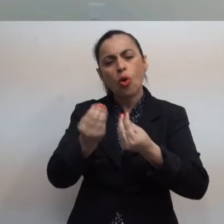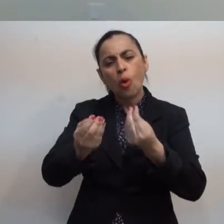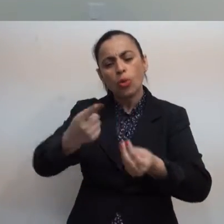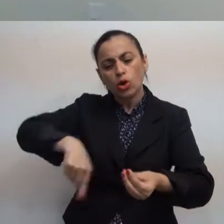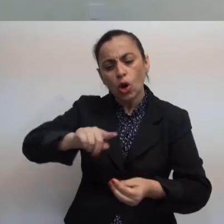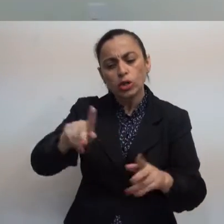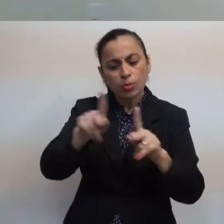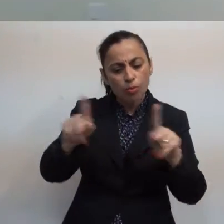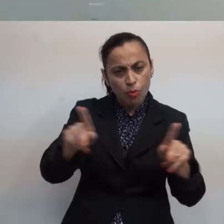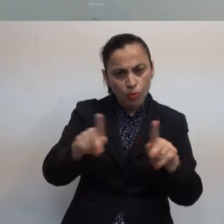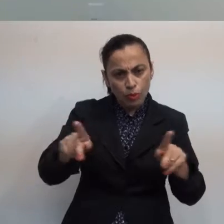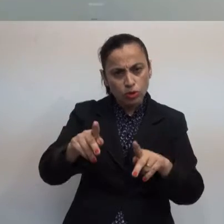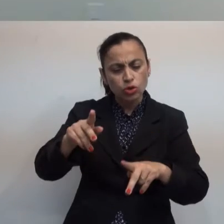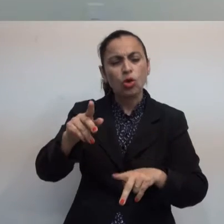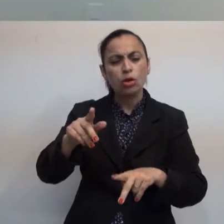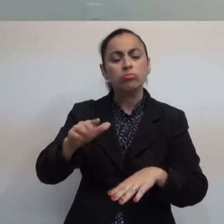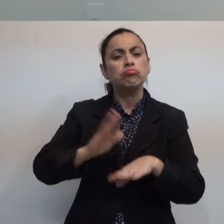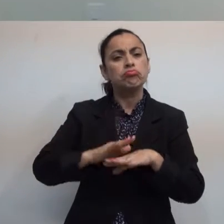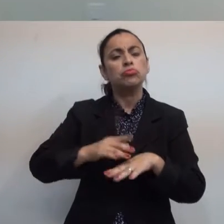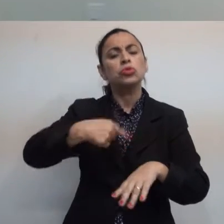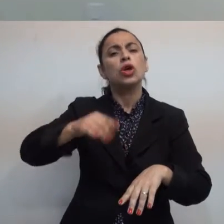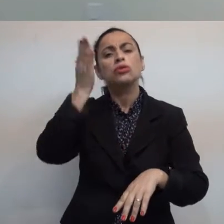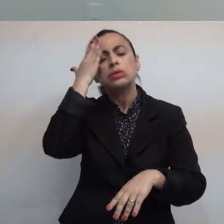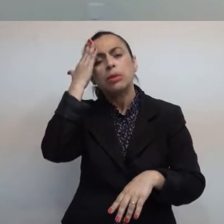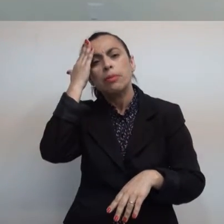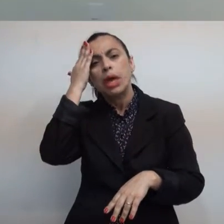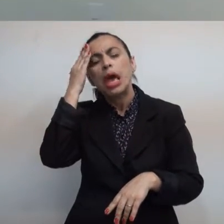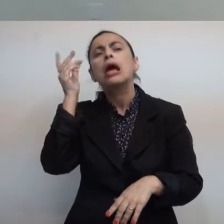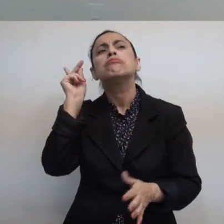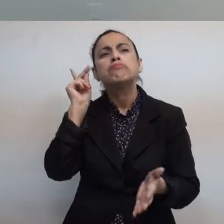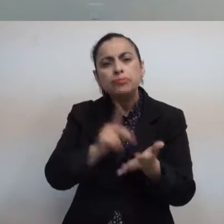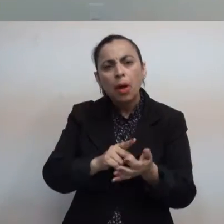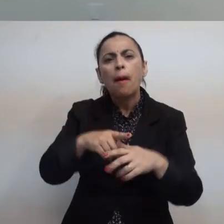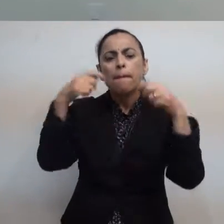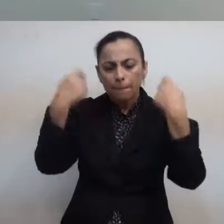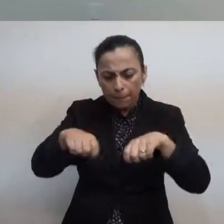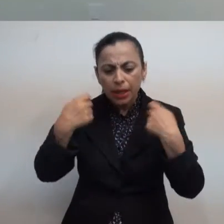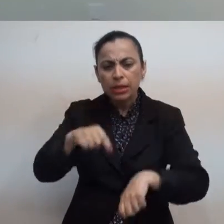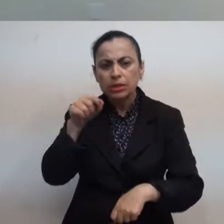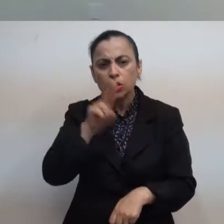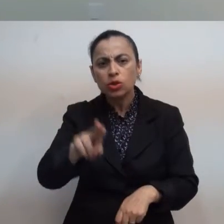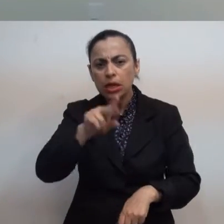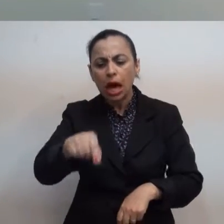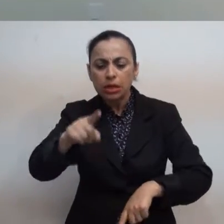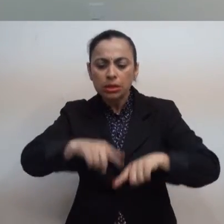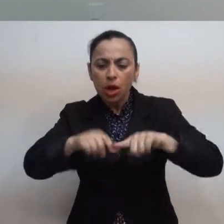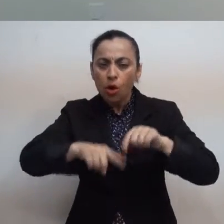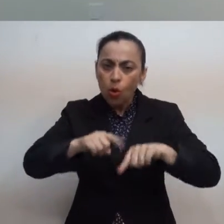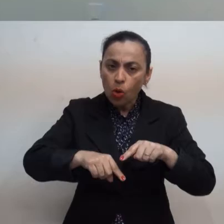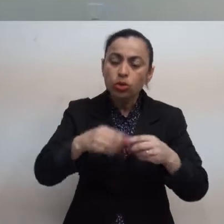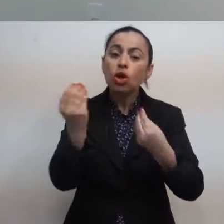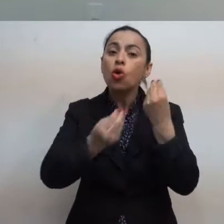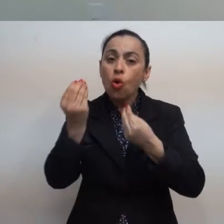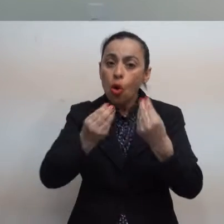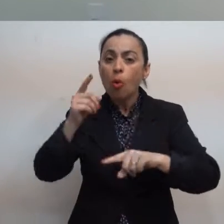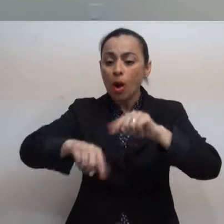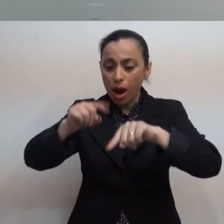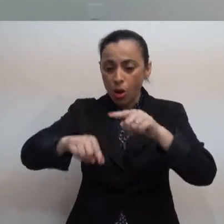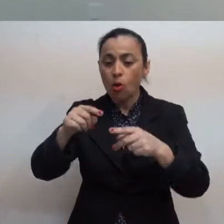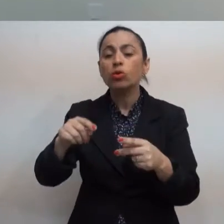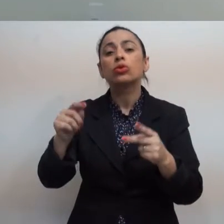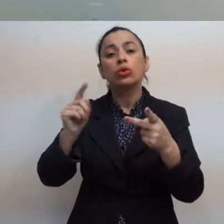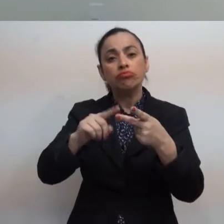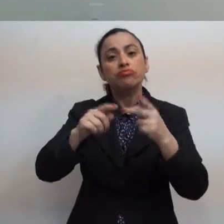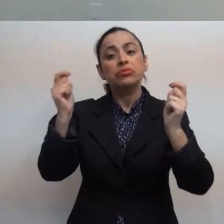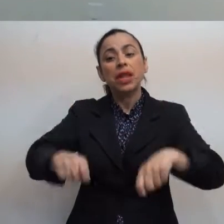reflexão. Como que nós, docentes, podemos saber se é realmente necessário utilizar esses recursos e de